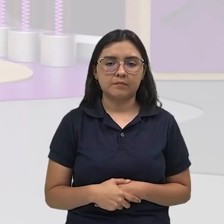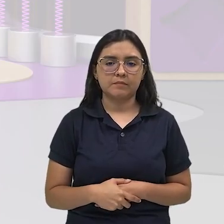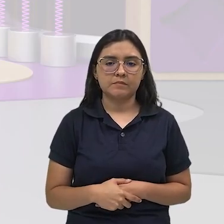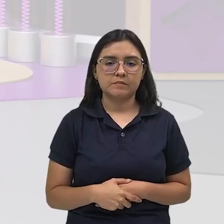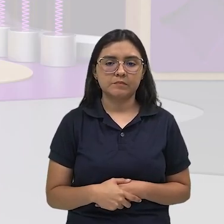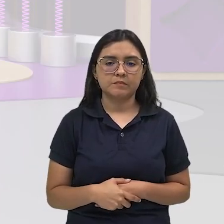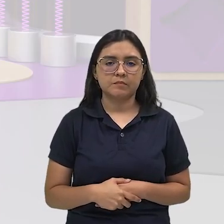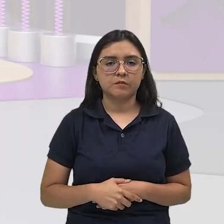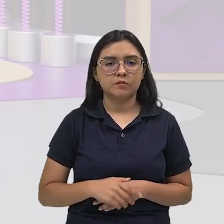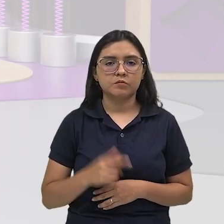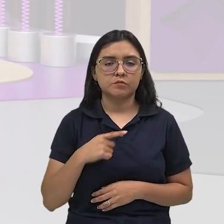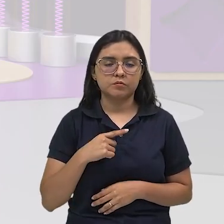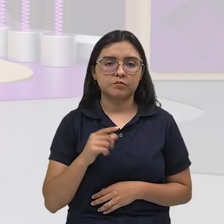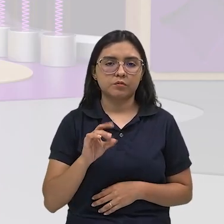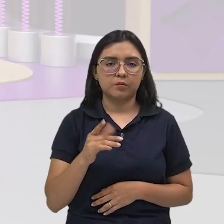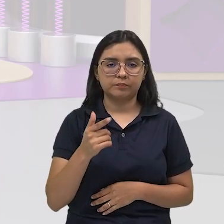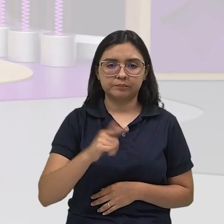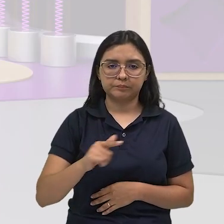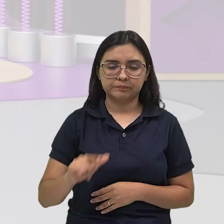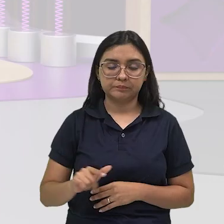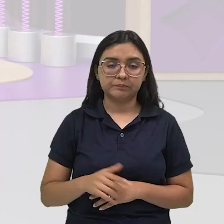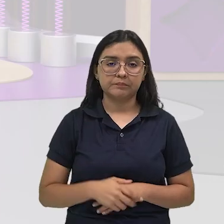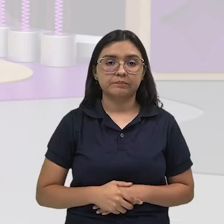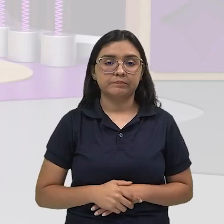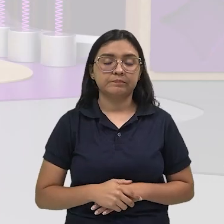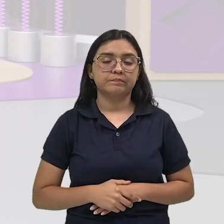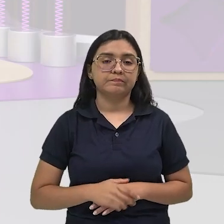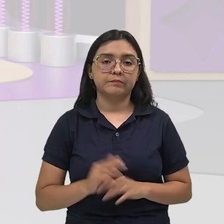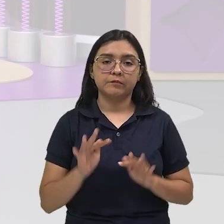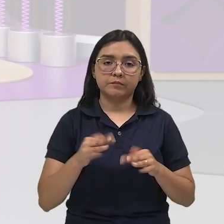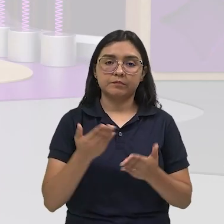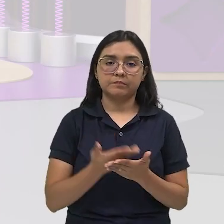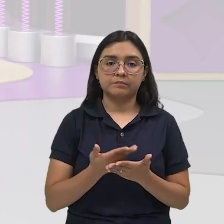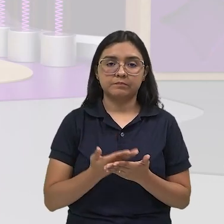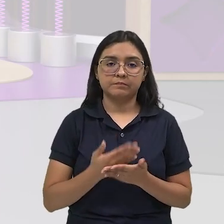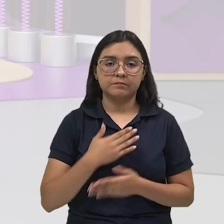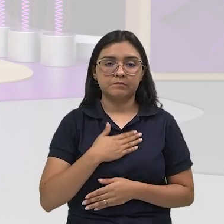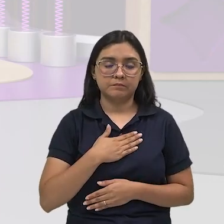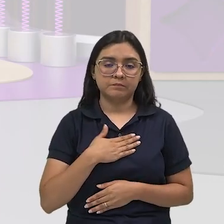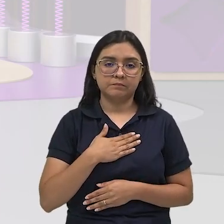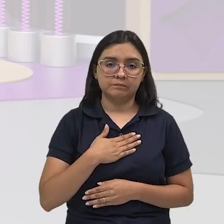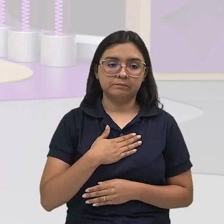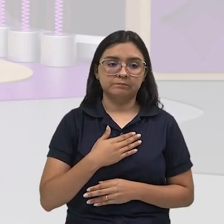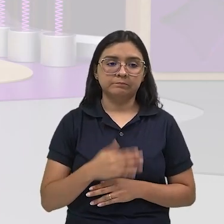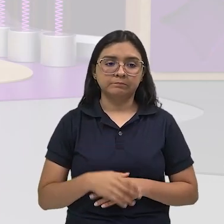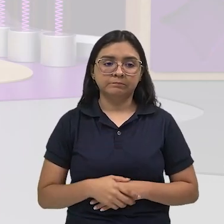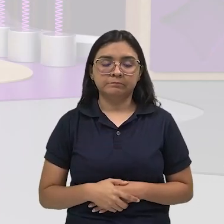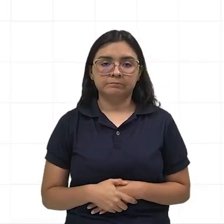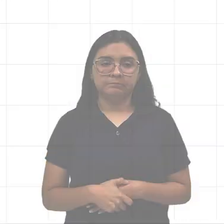sendo só repetido. Beleza, meu povo? Eu vou ficando por aqui, espero que vocês tenham gostado.